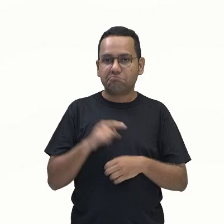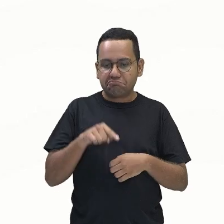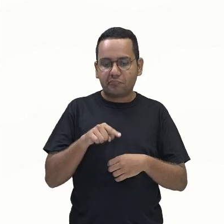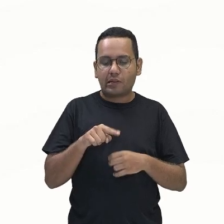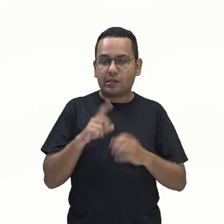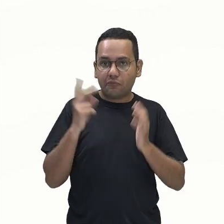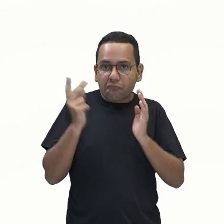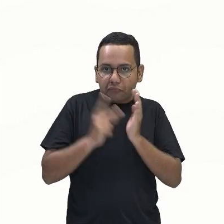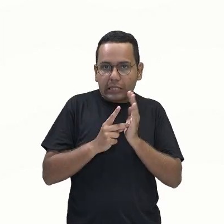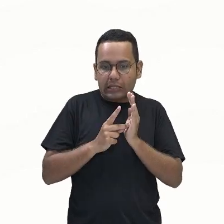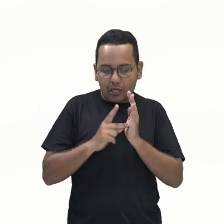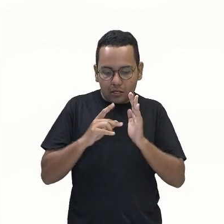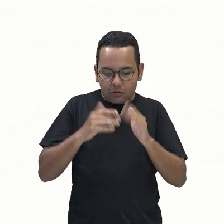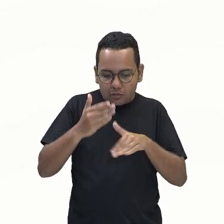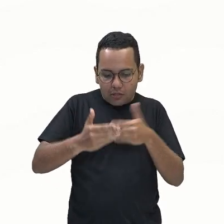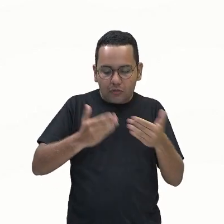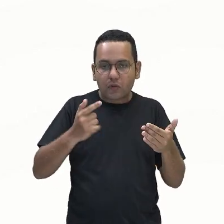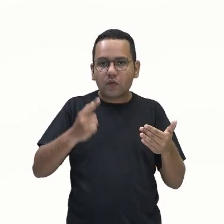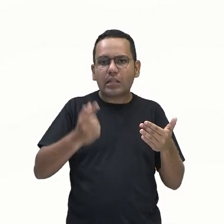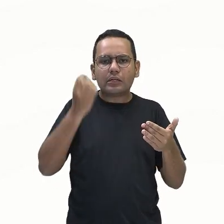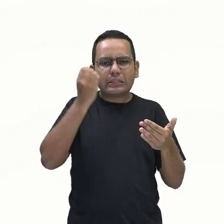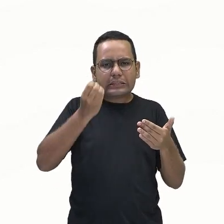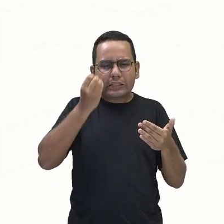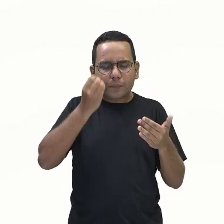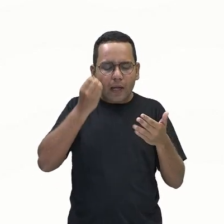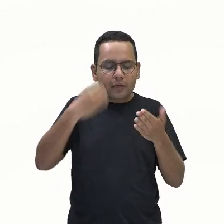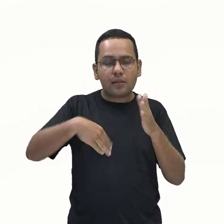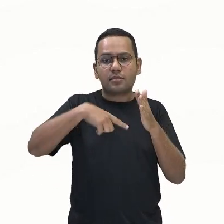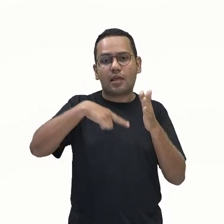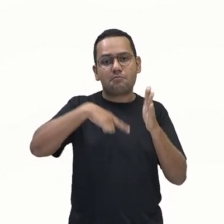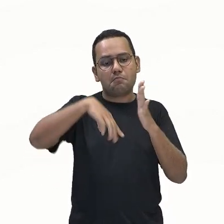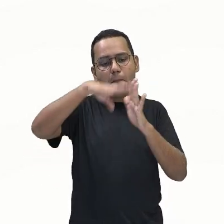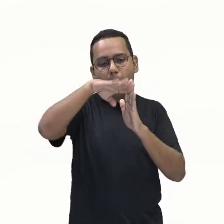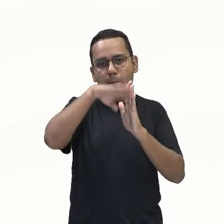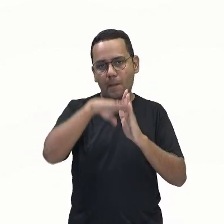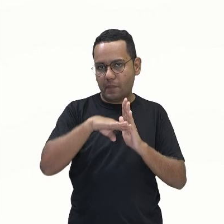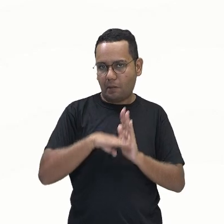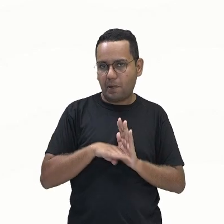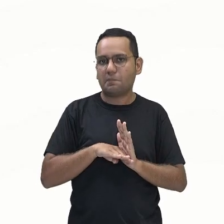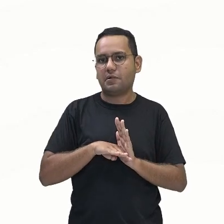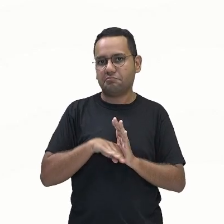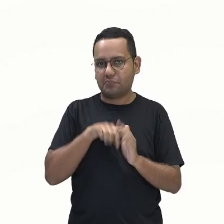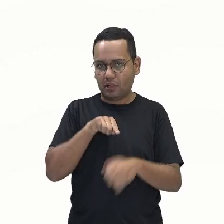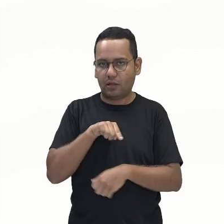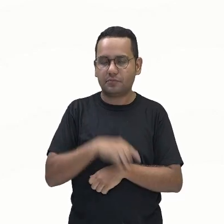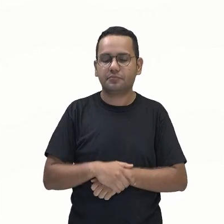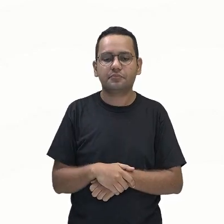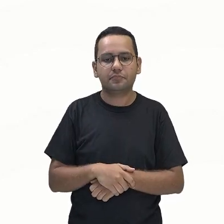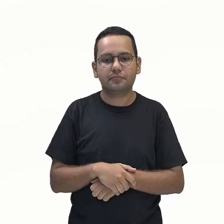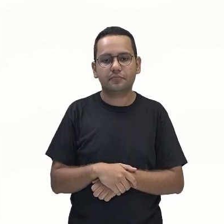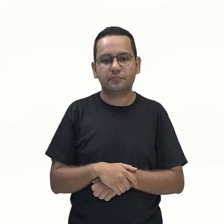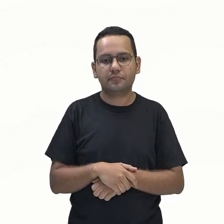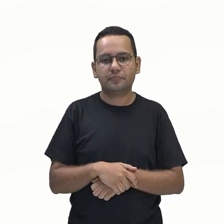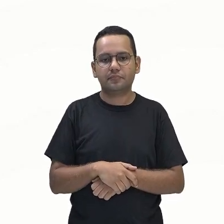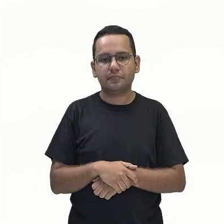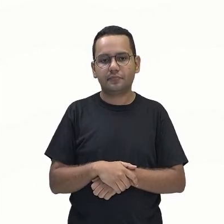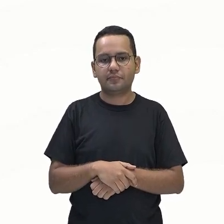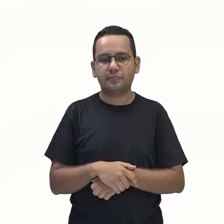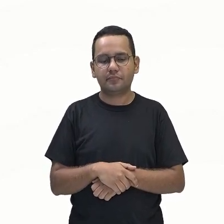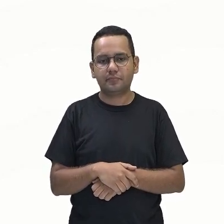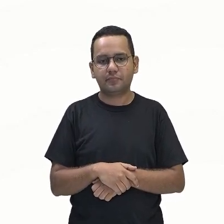que são controlados para poder testar essas hipóteses, e é justamente esse passo a passo. Quando